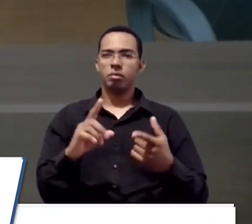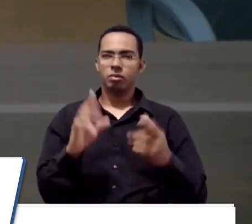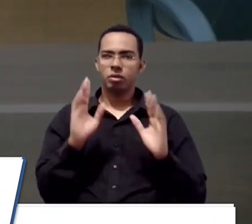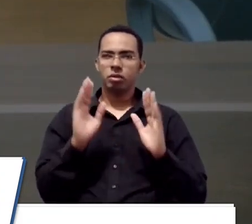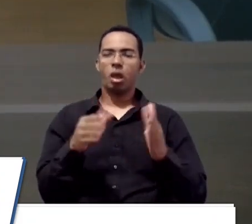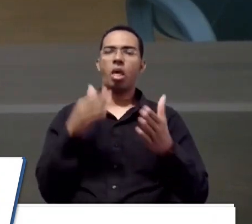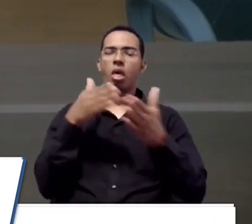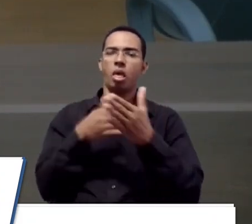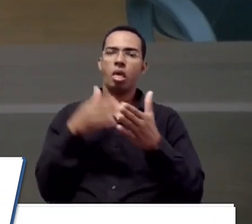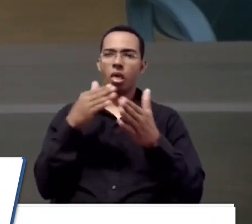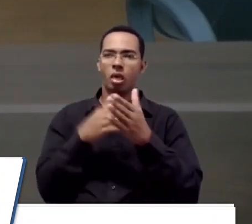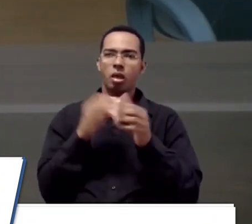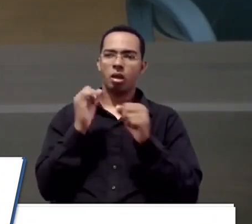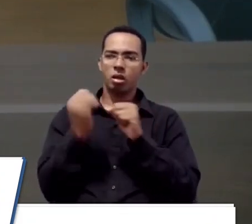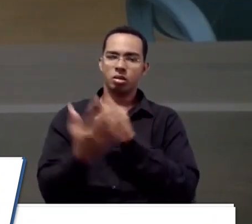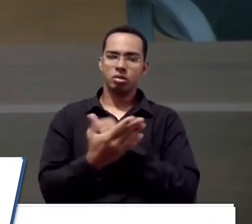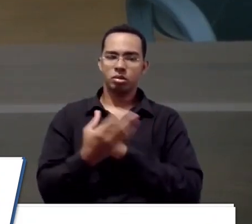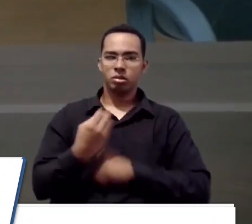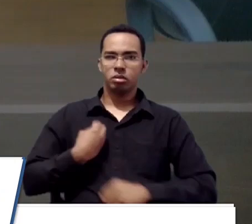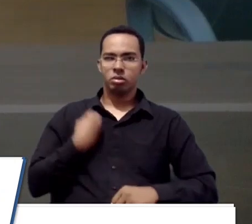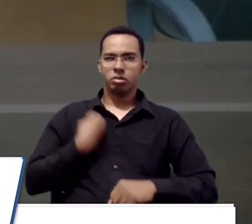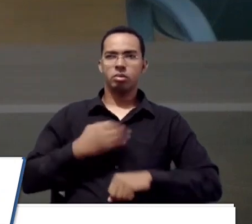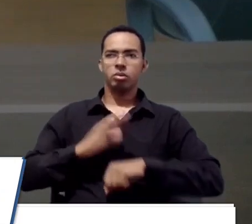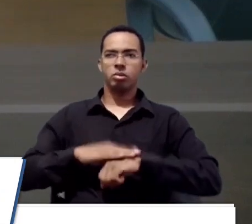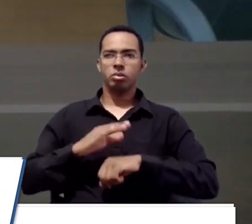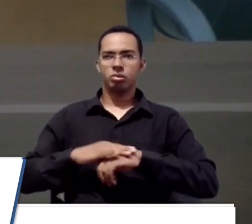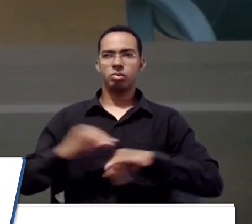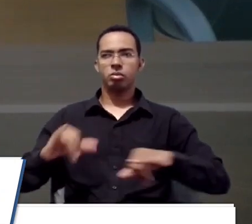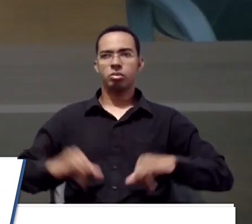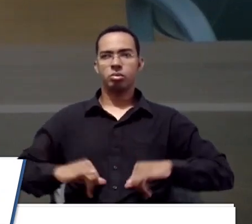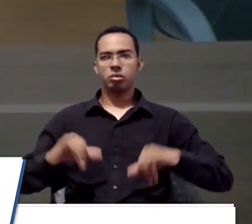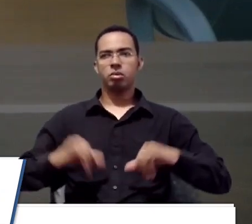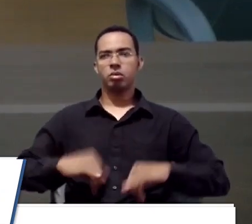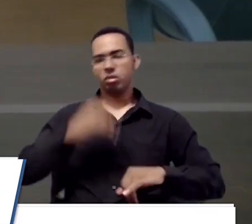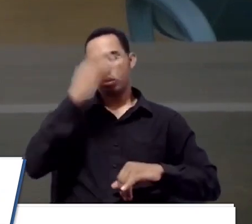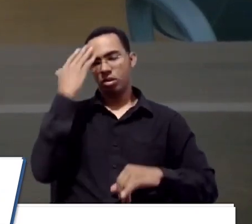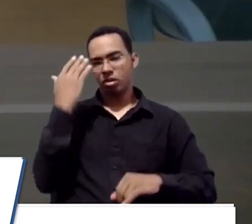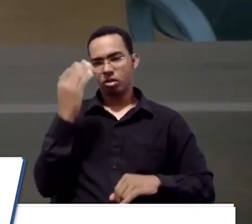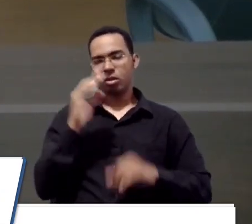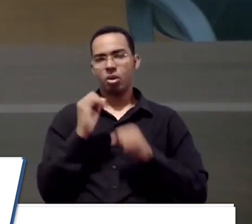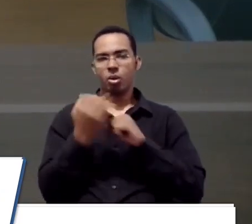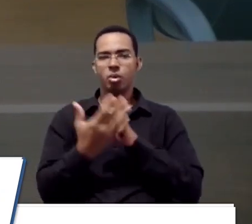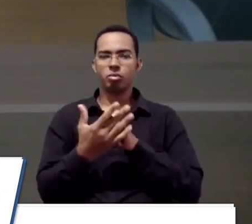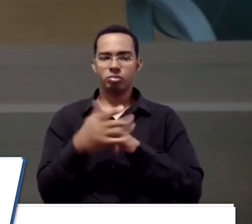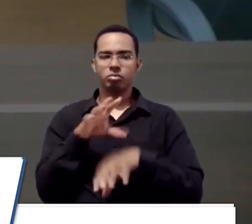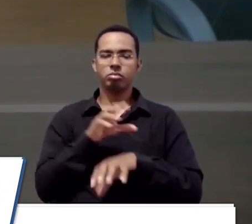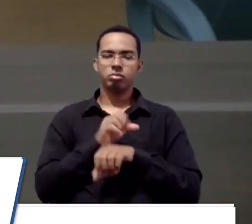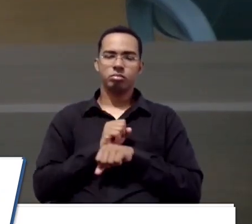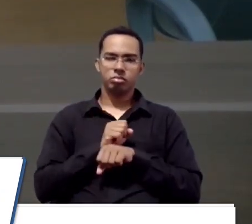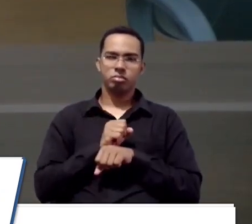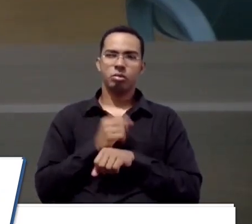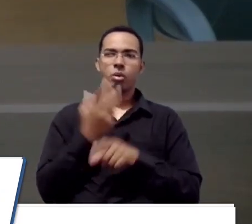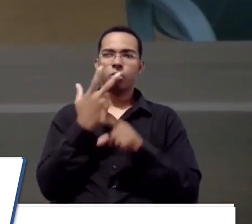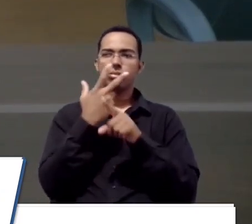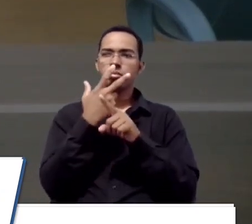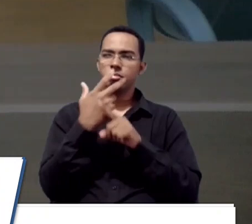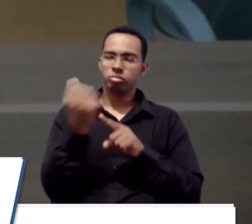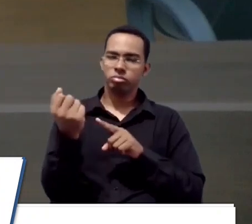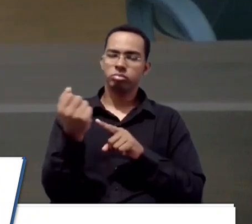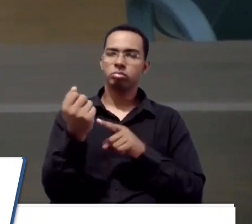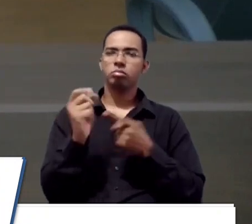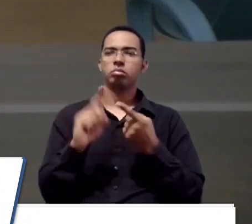enfrentar a pandemia e viver na pele a dor de quem passou pela Covid-19. Saiu vitoriosa e